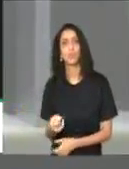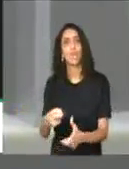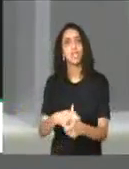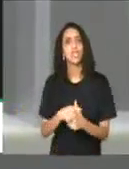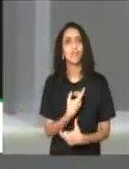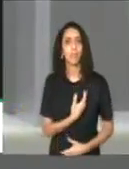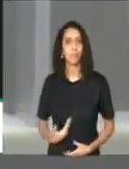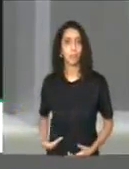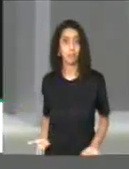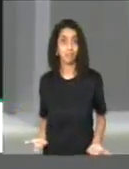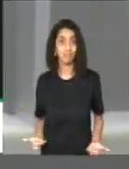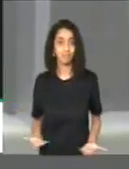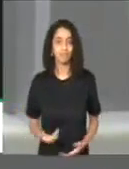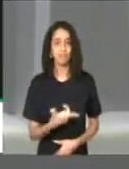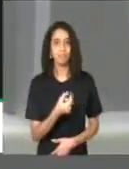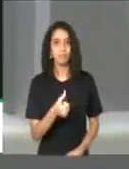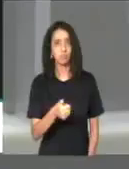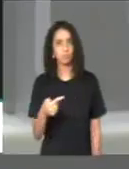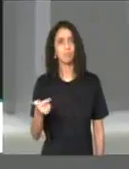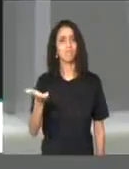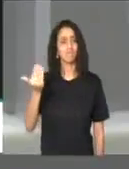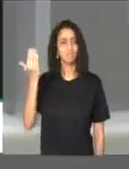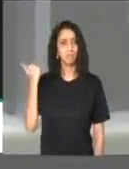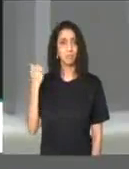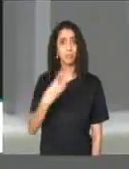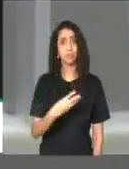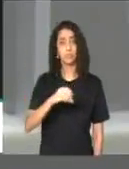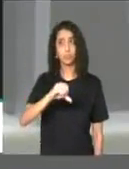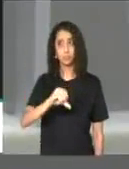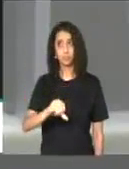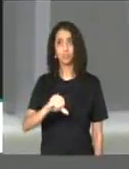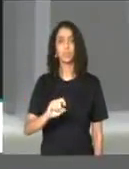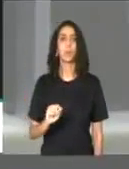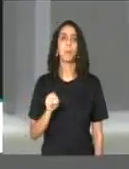dívida pública. Em 2017,